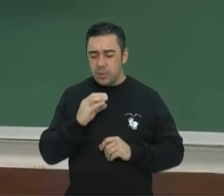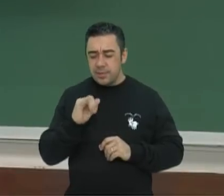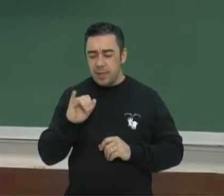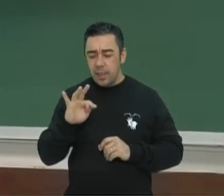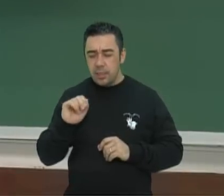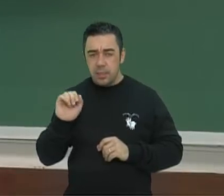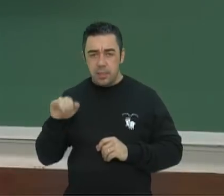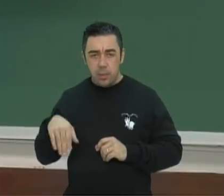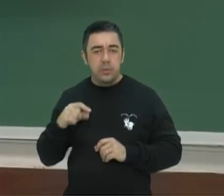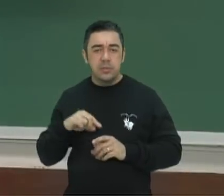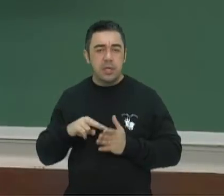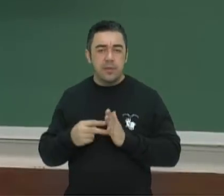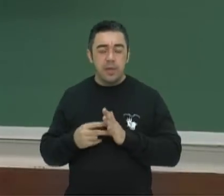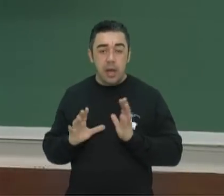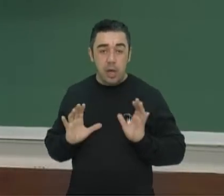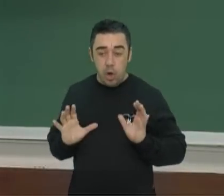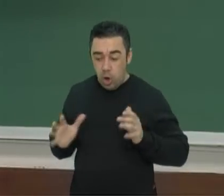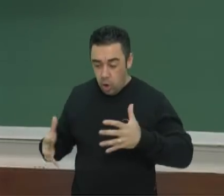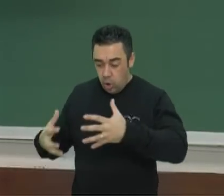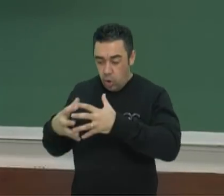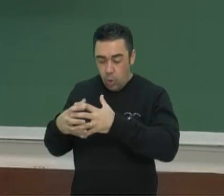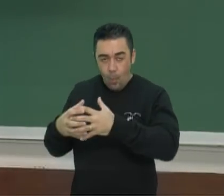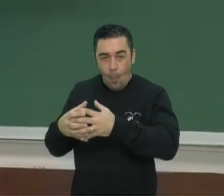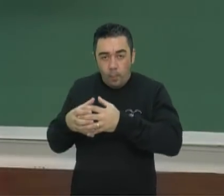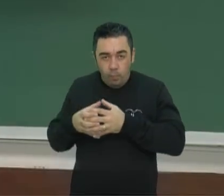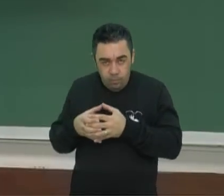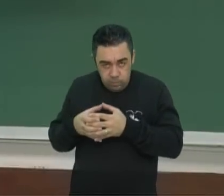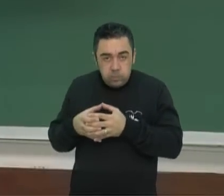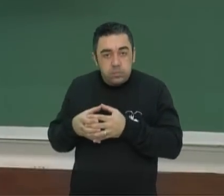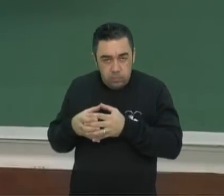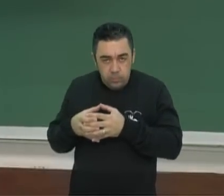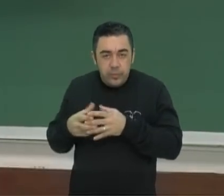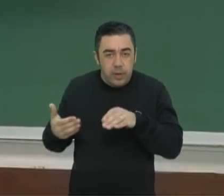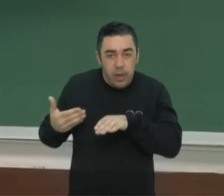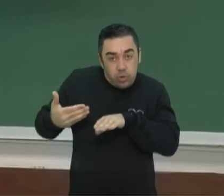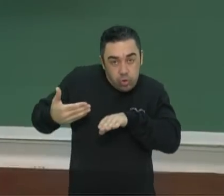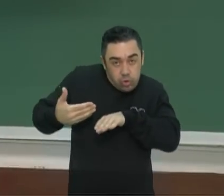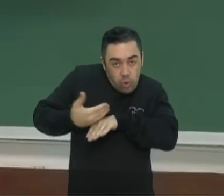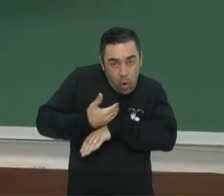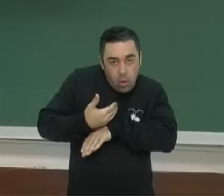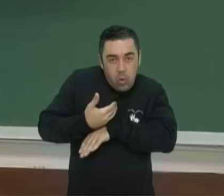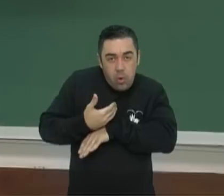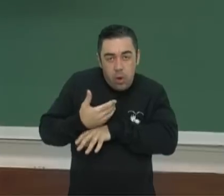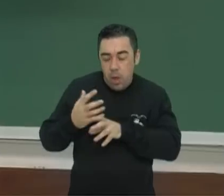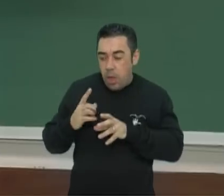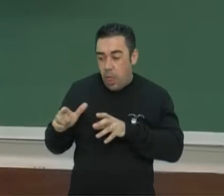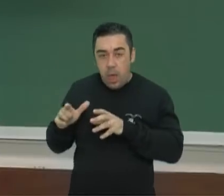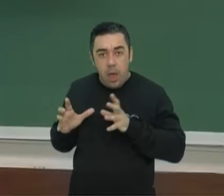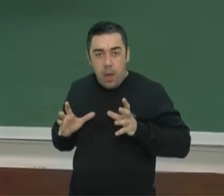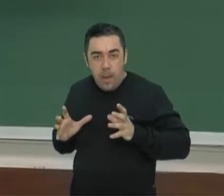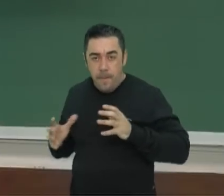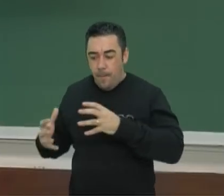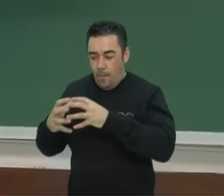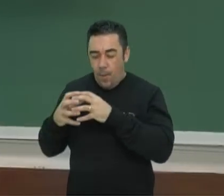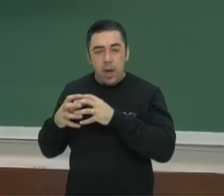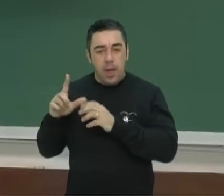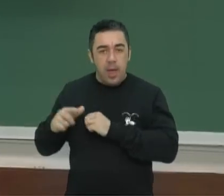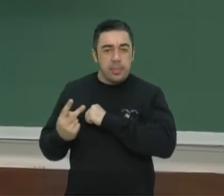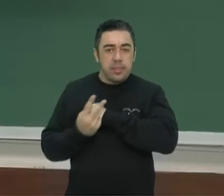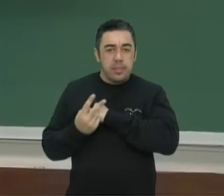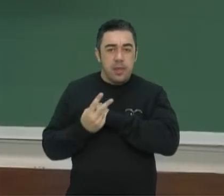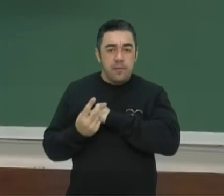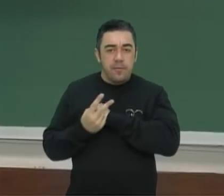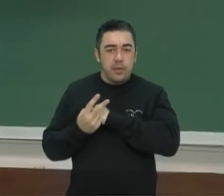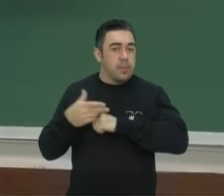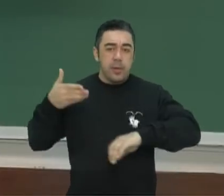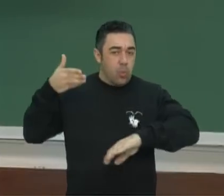basicamente comer, né? Eles engolem, vamos supor, os invasores, tá? Esses invasores fazem uma primeira defesa ali, né? Para que não atinja